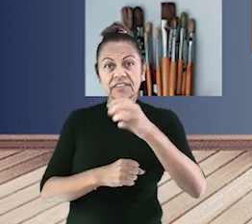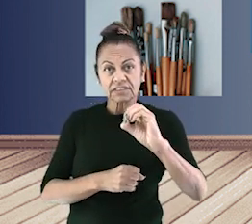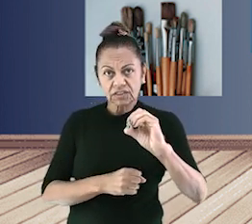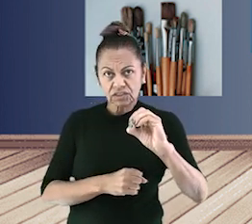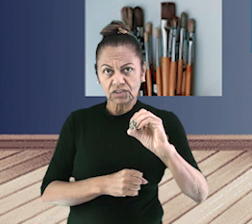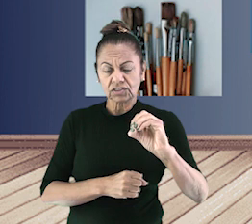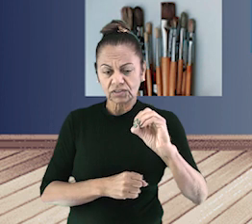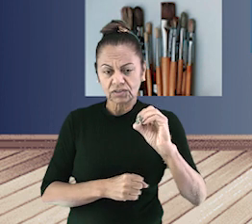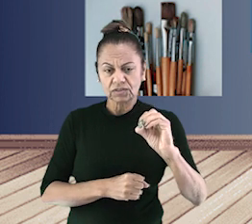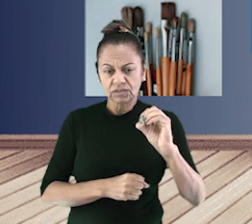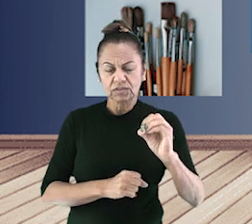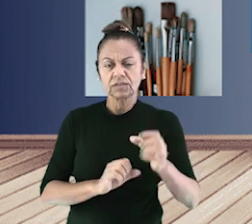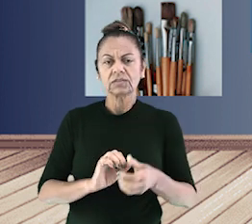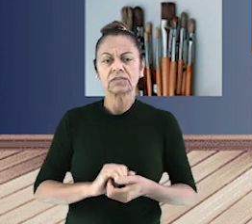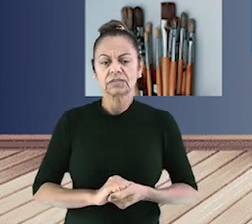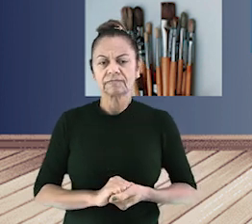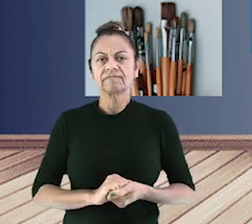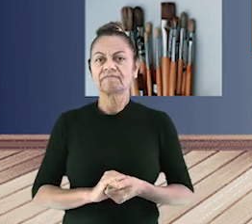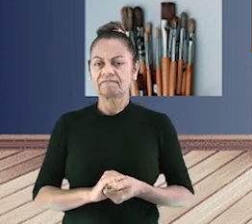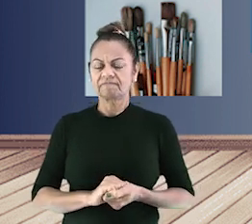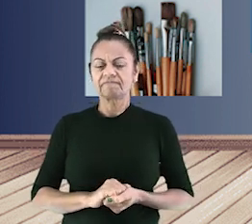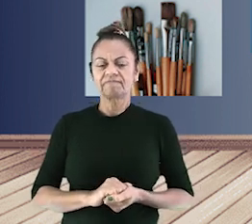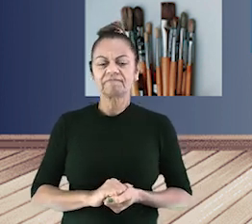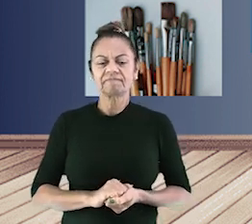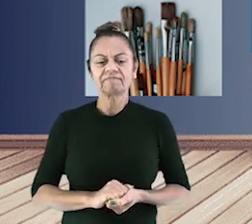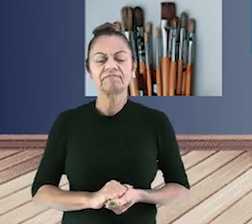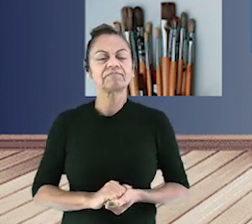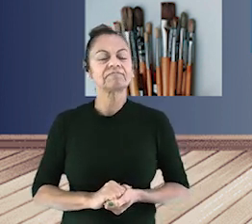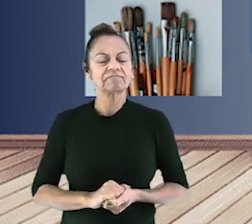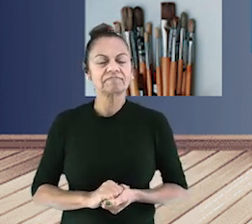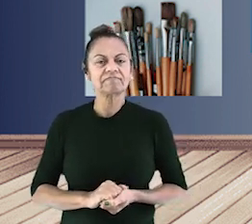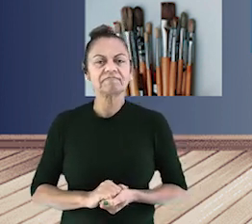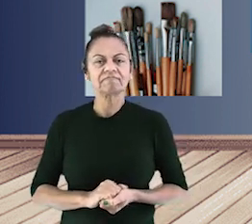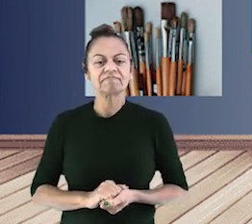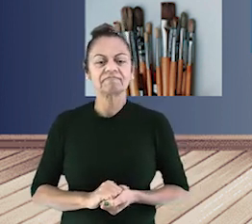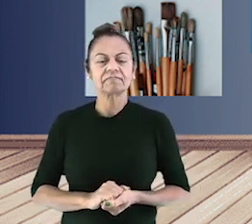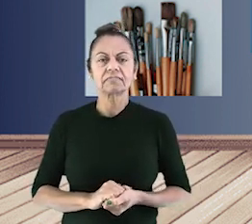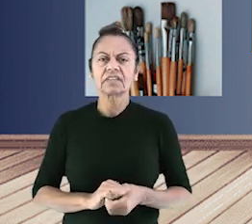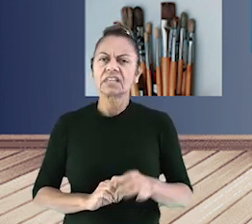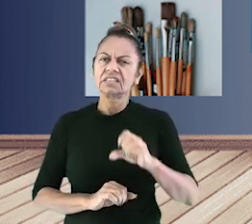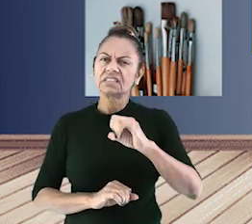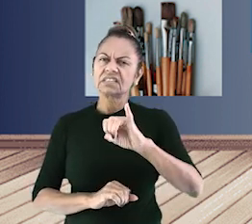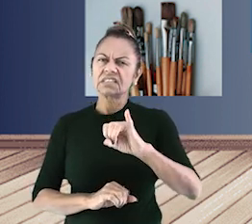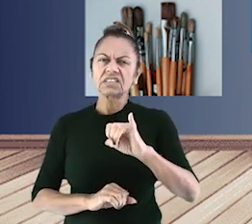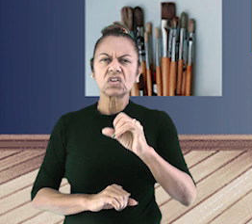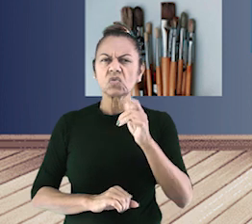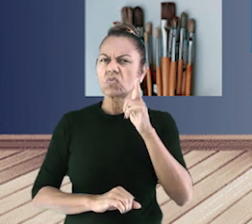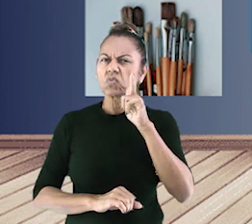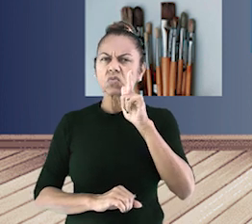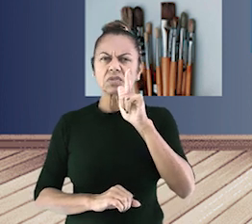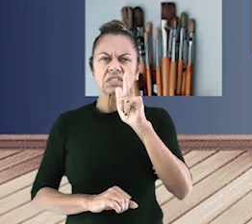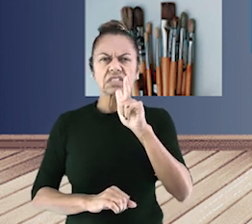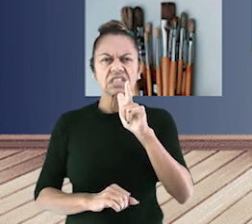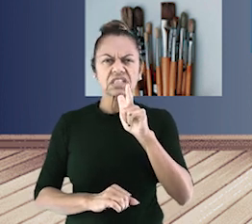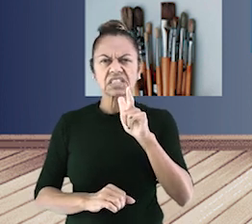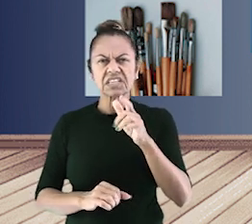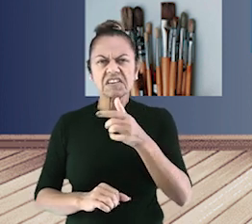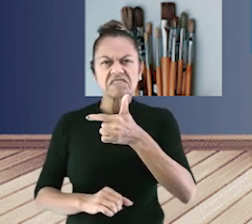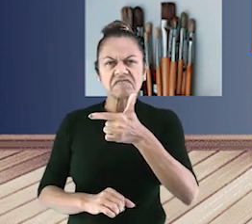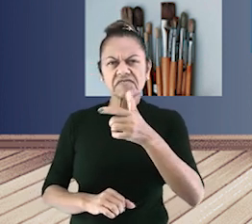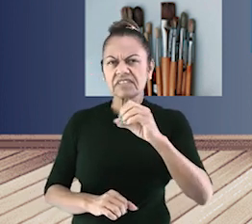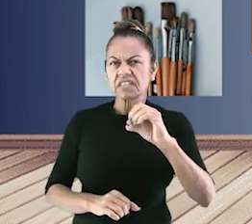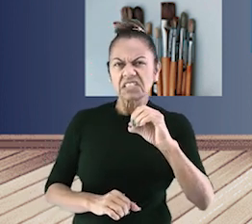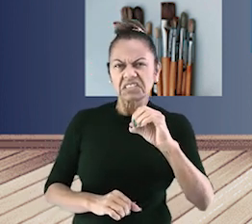esse mesmo, você sabe qual é, né? Isso mesmo. Ah, mas se não conseguir todos, não tem